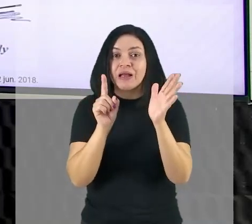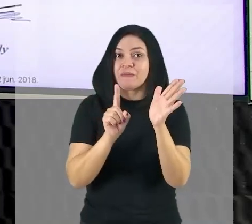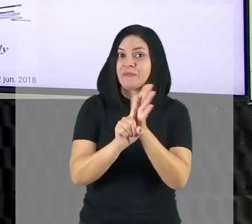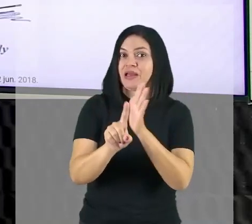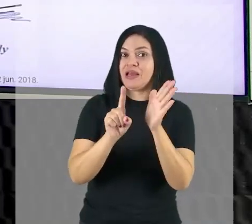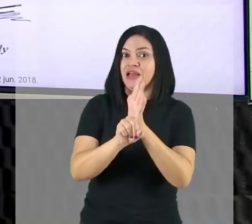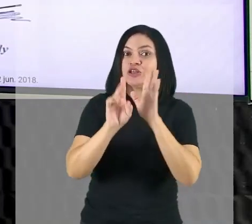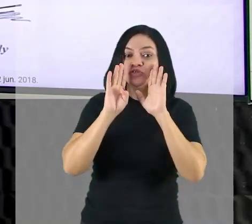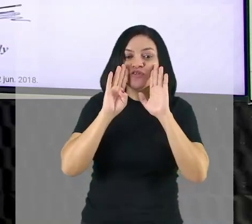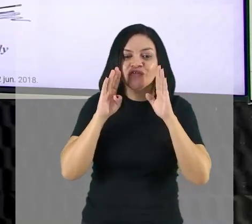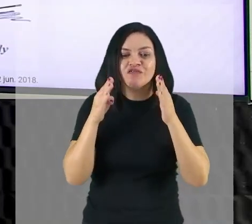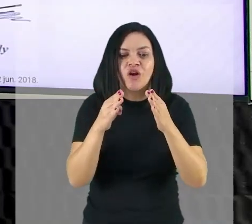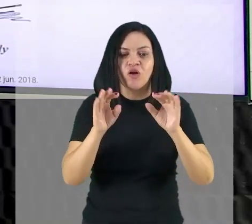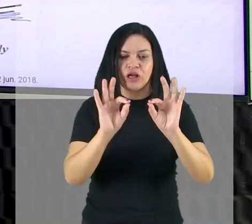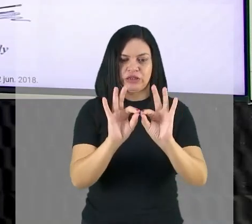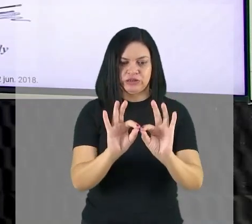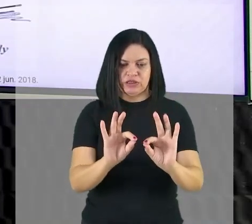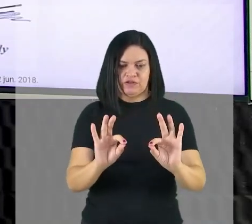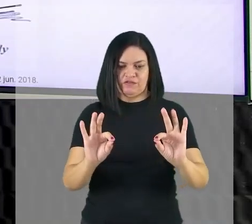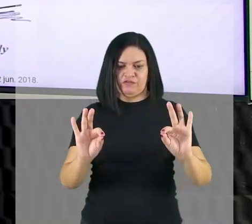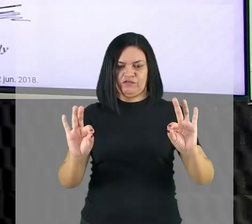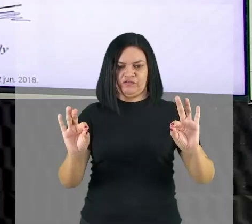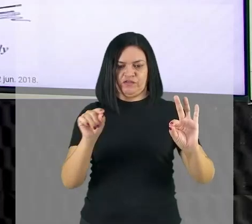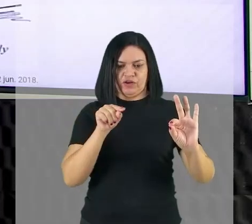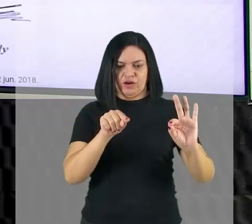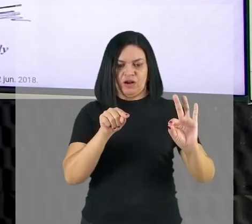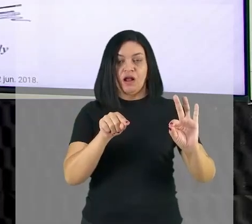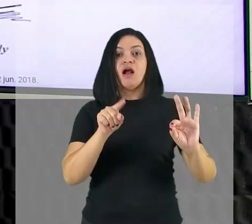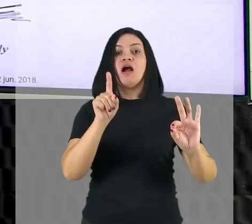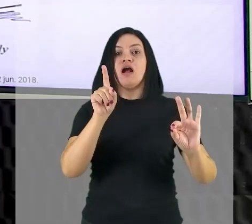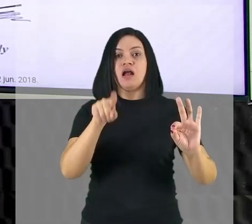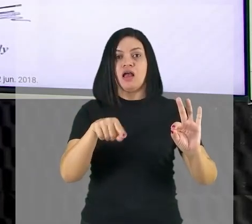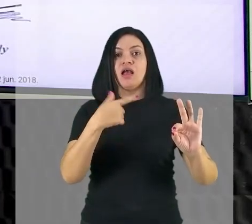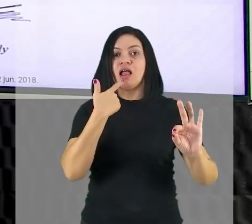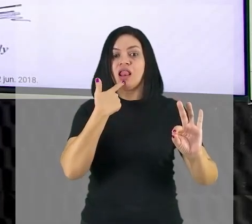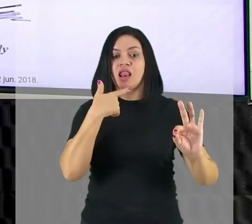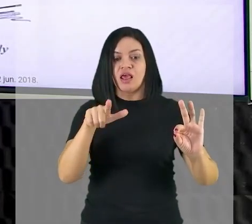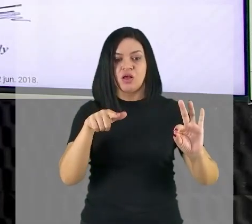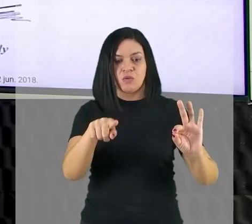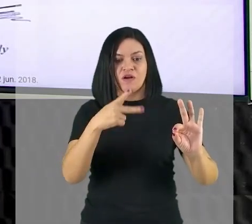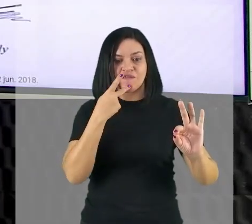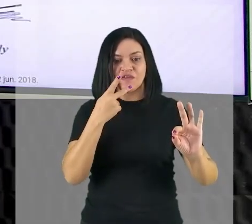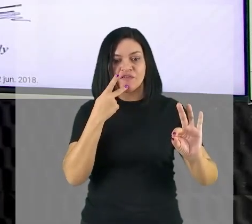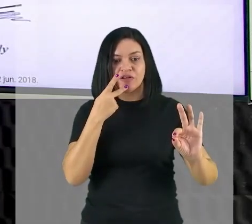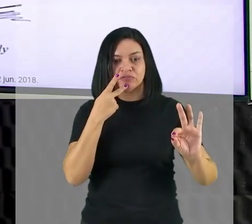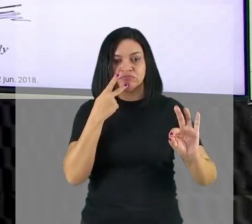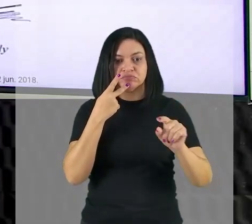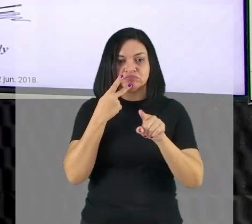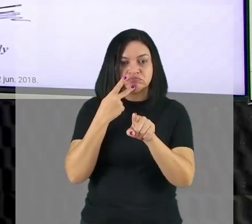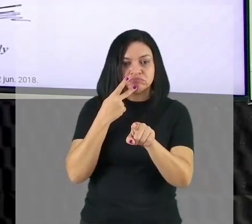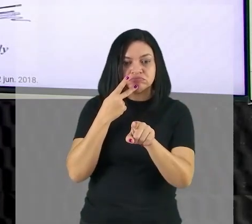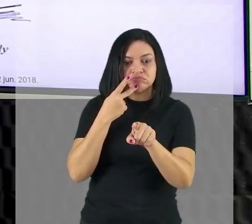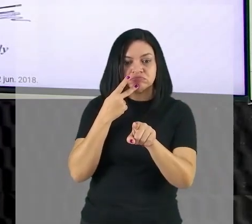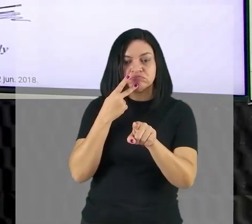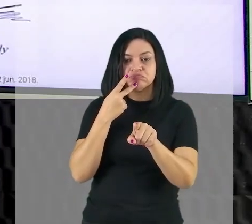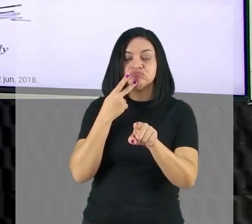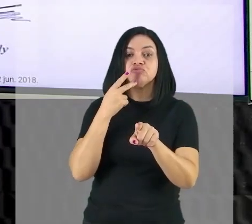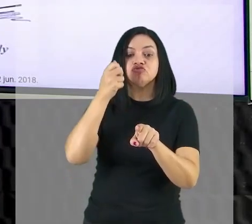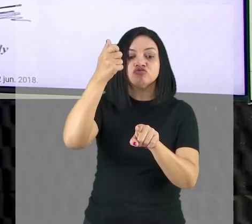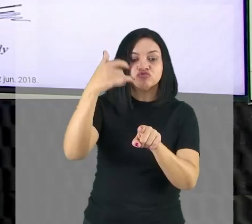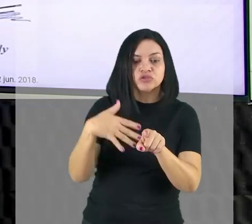pergunta está na expressão, que é a linguagem verbal. At odds with, ao pé da